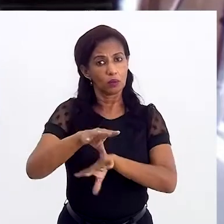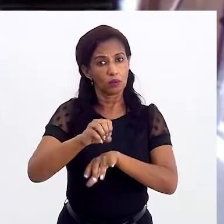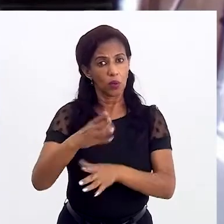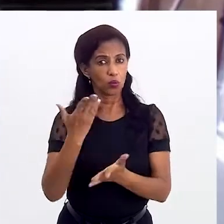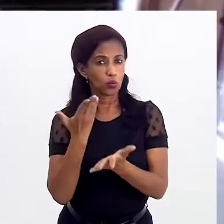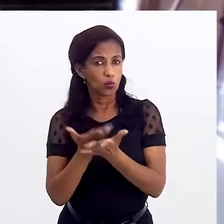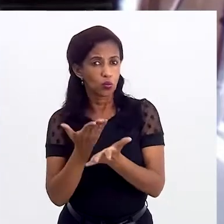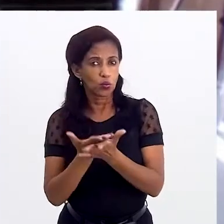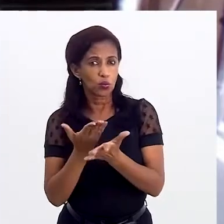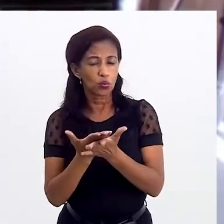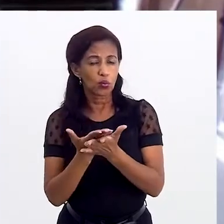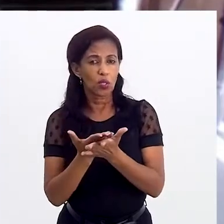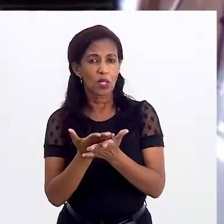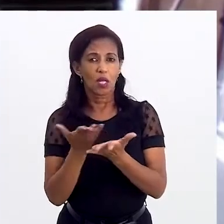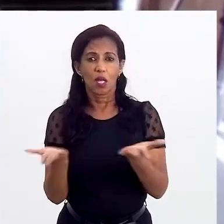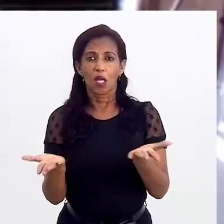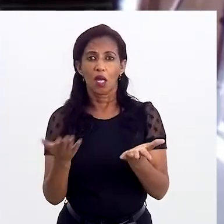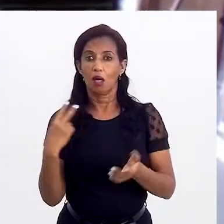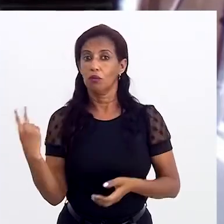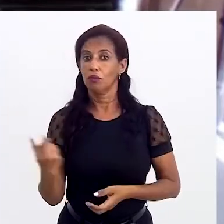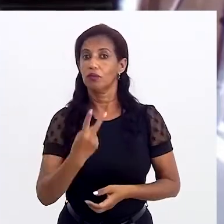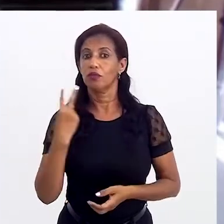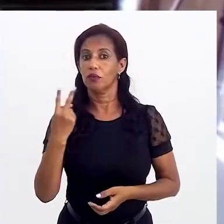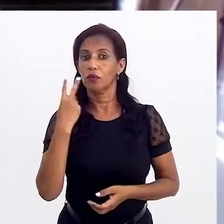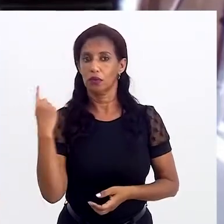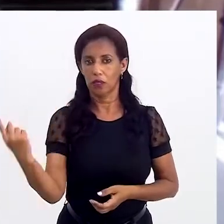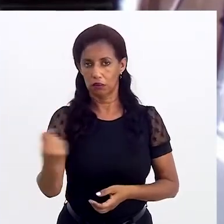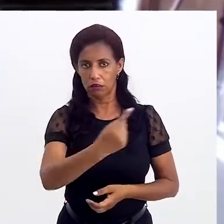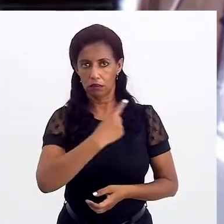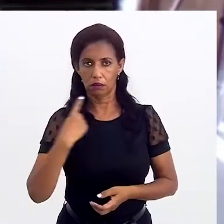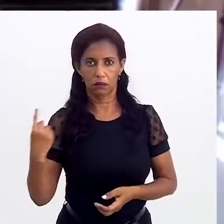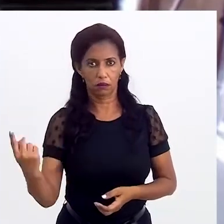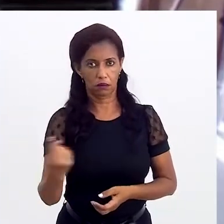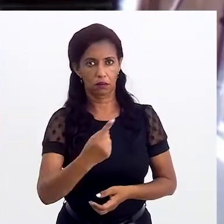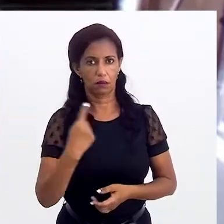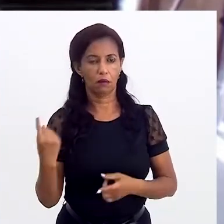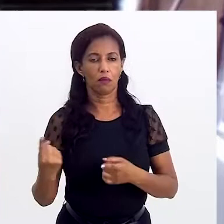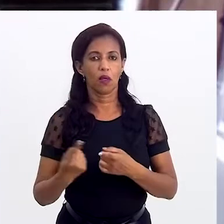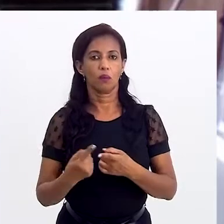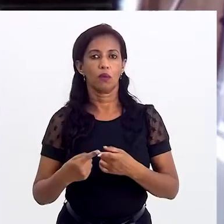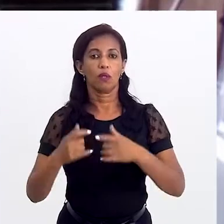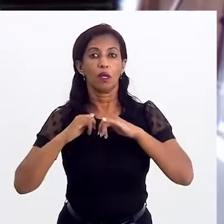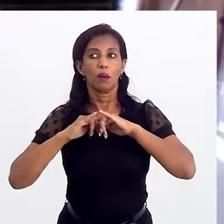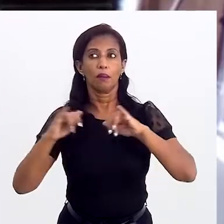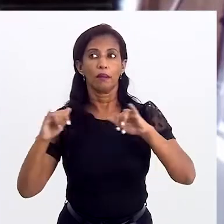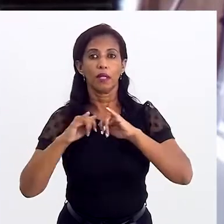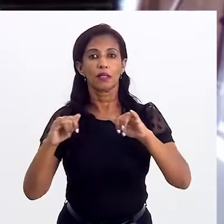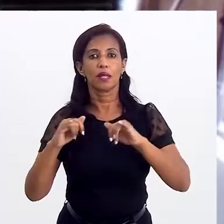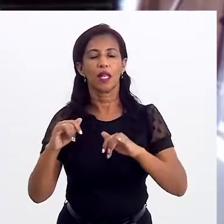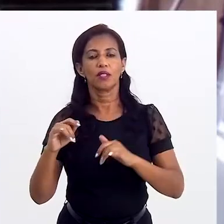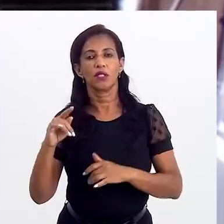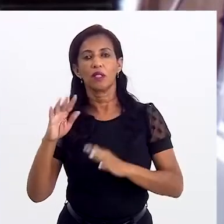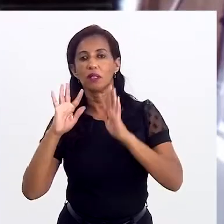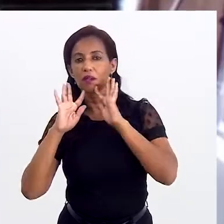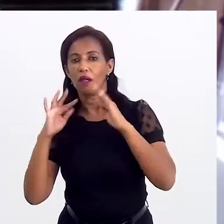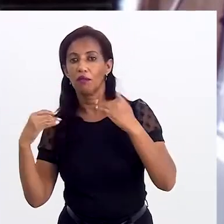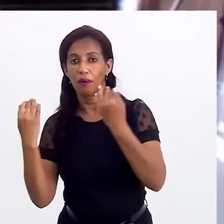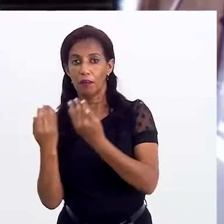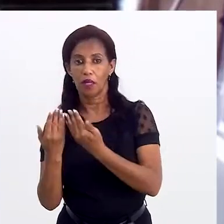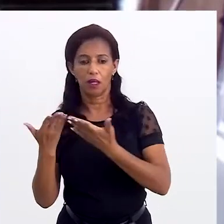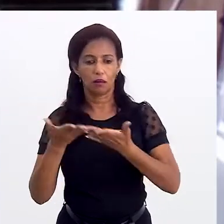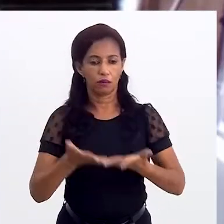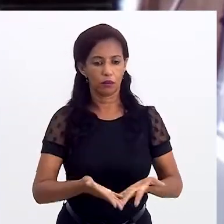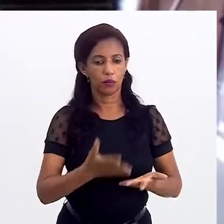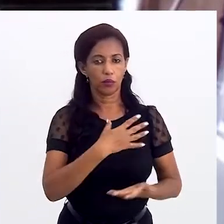estudo, era algo muito valorizado entre nós todos, que era uma mensagem, digamos, dos nossos pais para todos